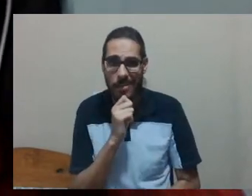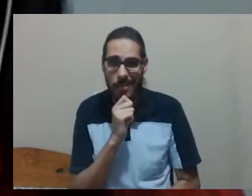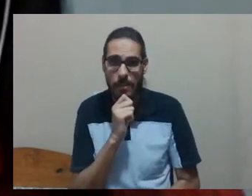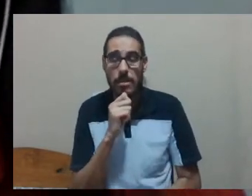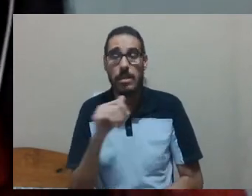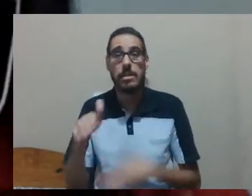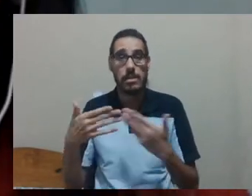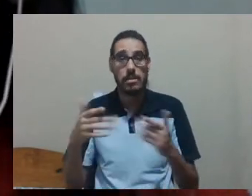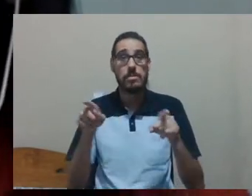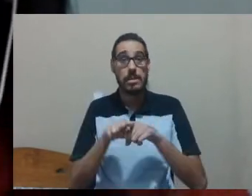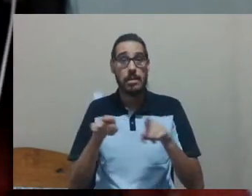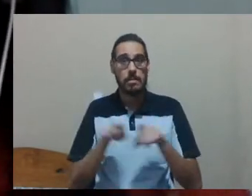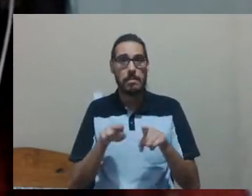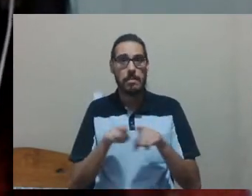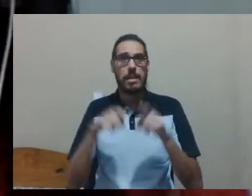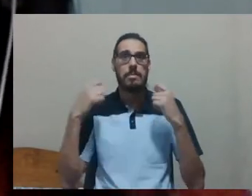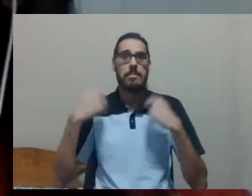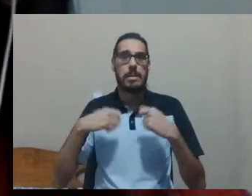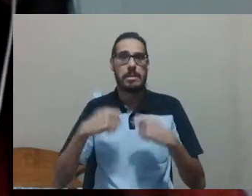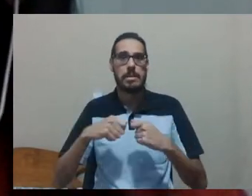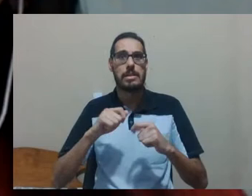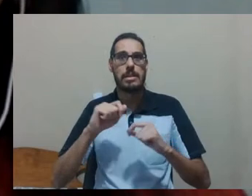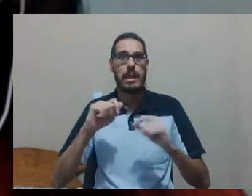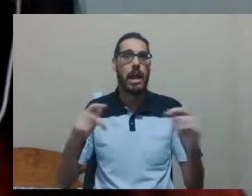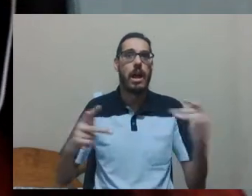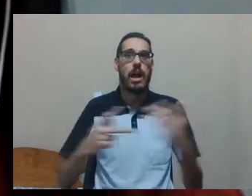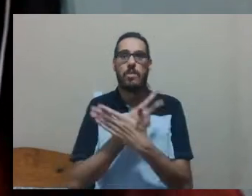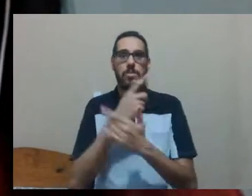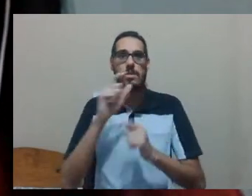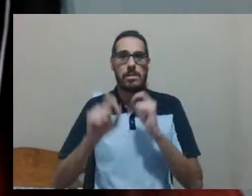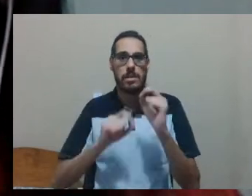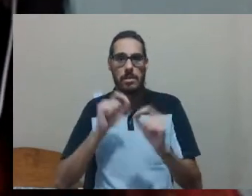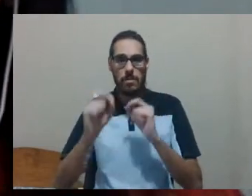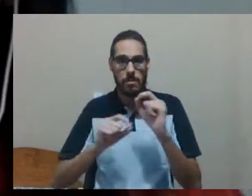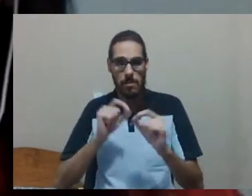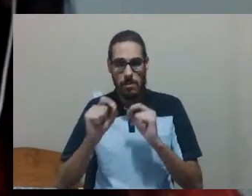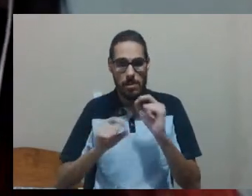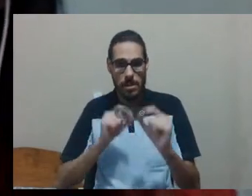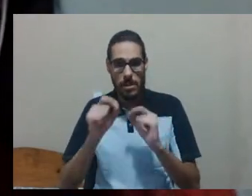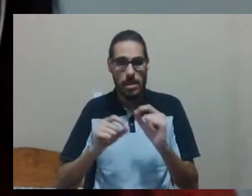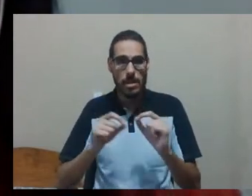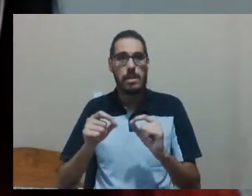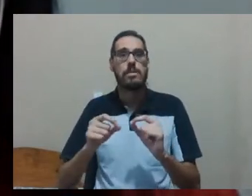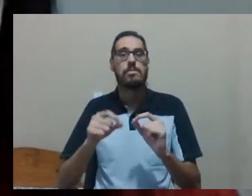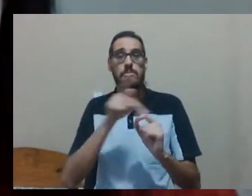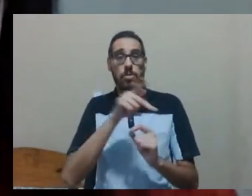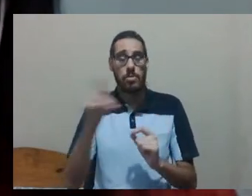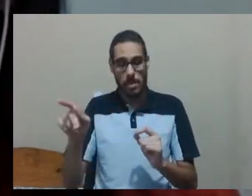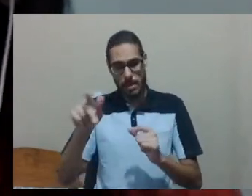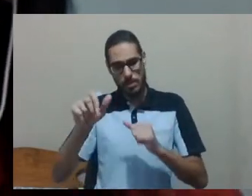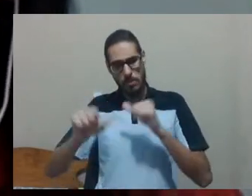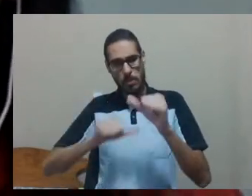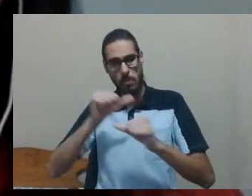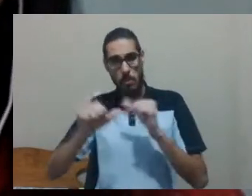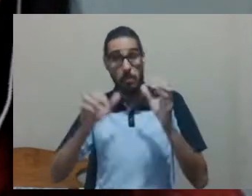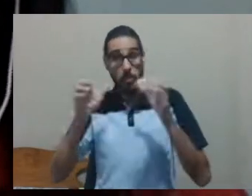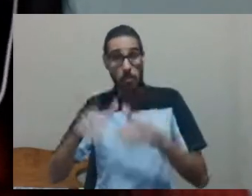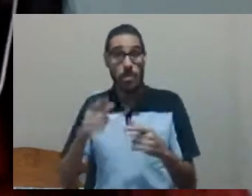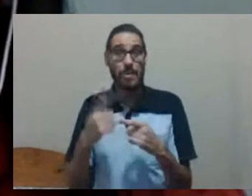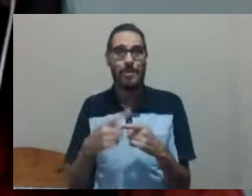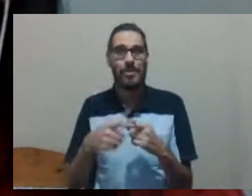precisa que ocorra uma estruturação do corpo docente dentro dos programas, porque a avaliação do